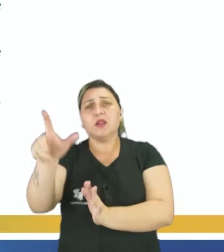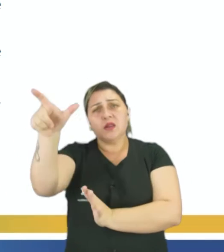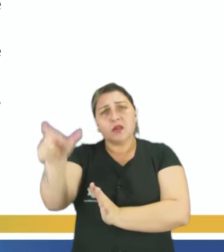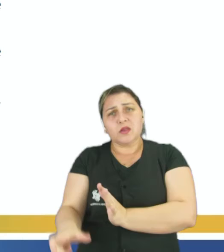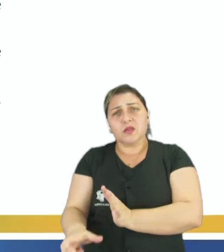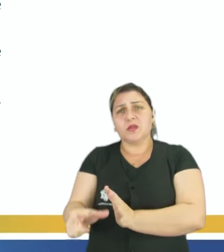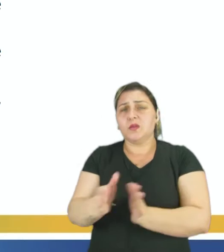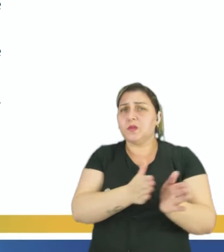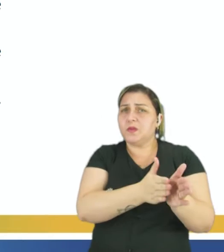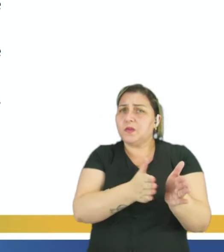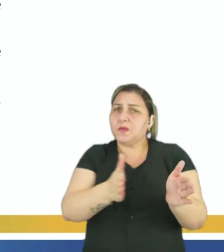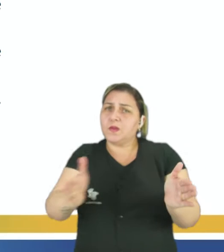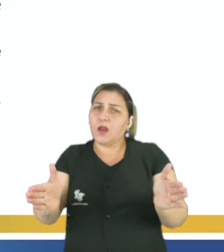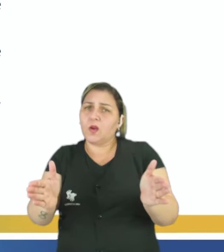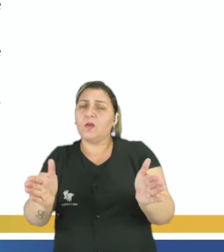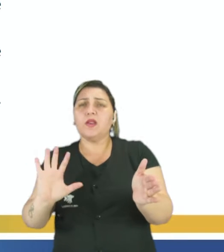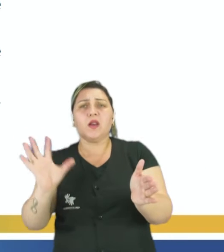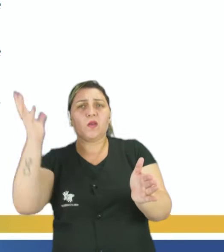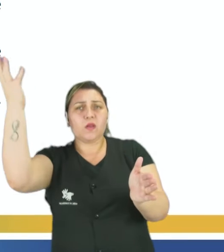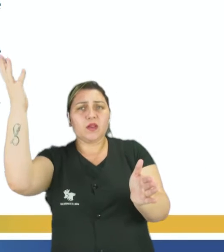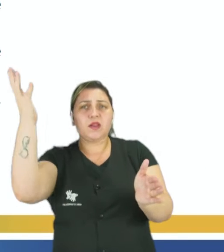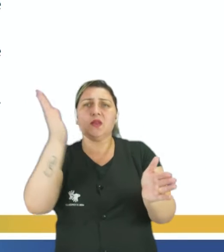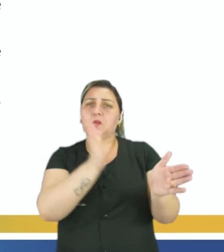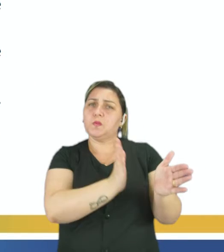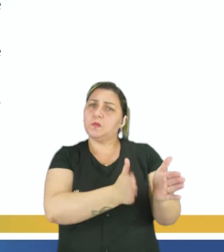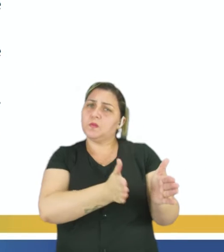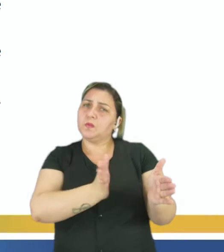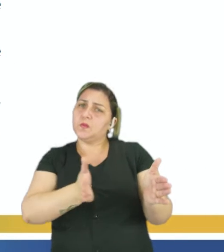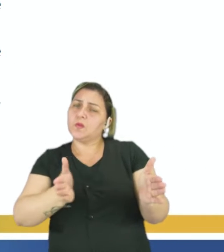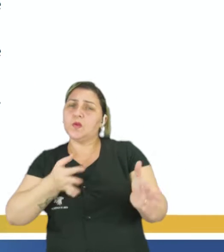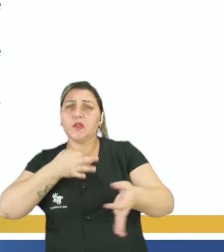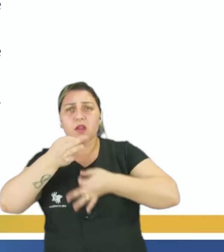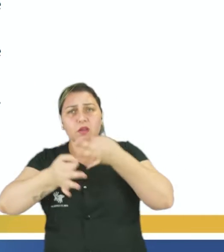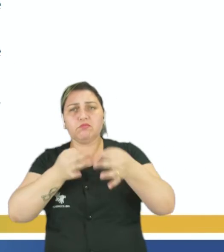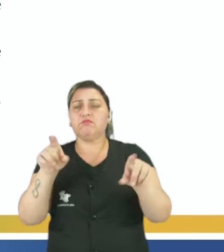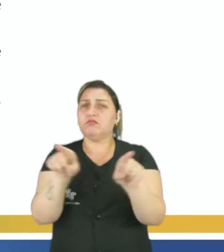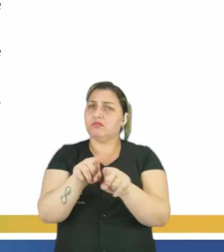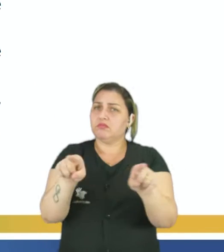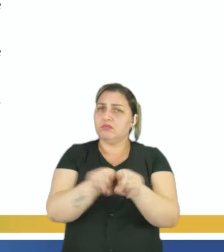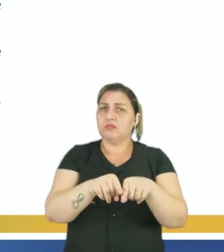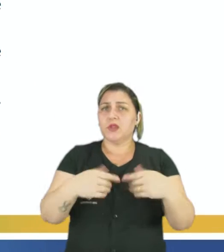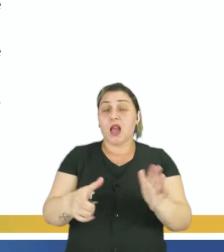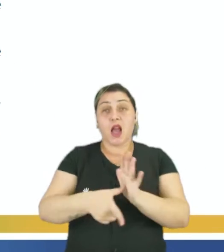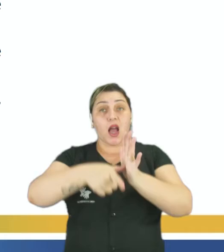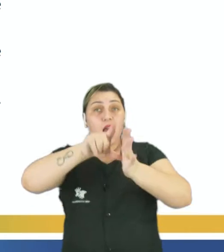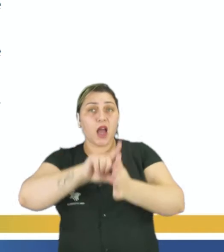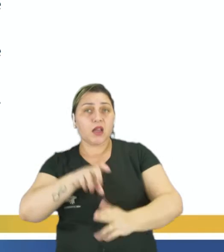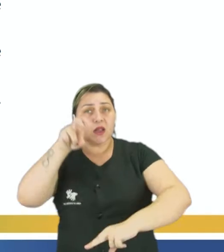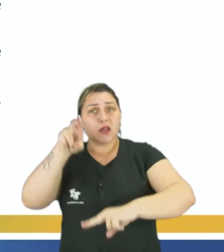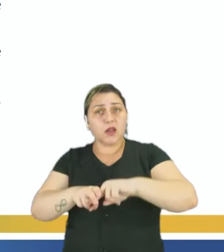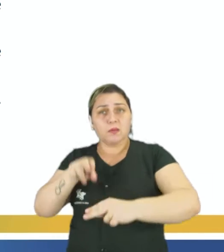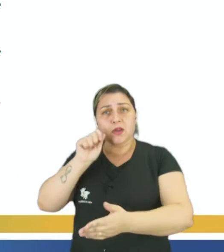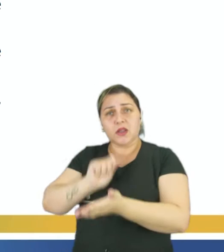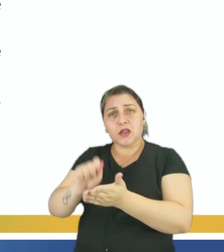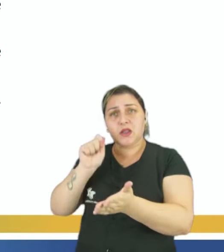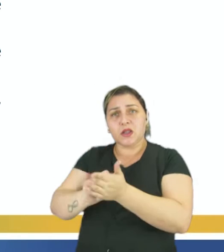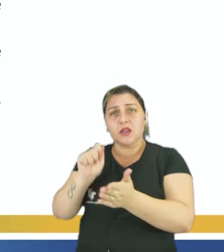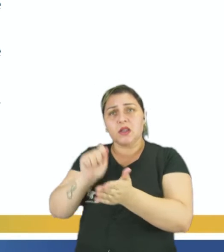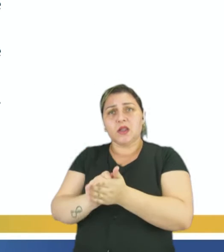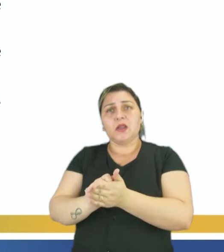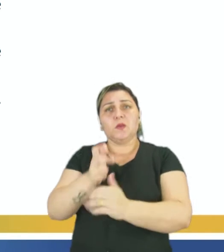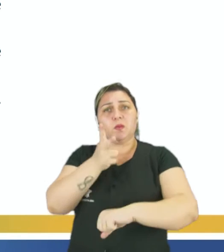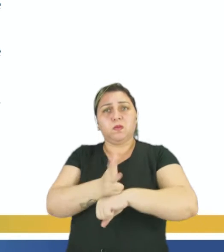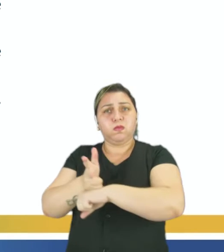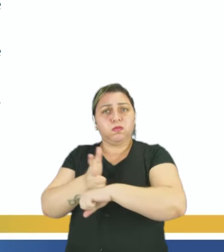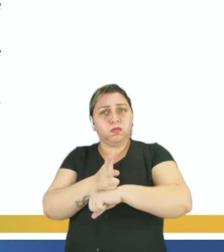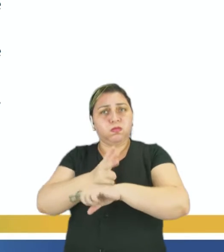uma sequência lógica dos fatos, tá bom? Ou dos argumentos. Então, antes de sentar para escrever ou gravar a sua